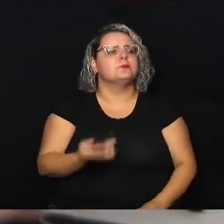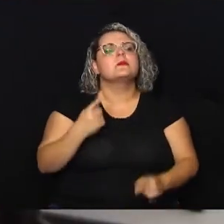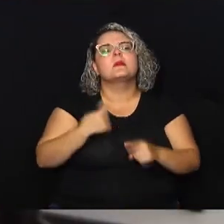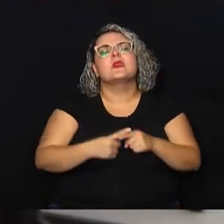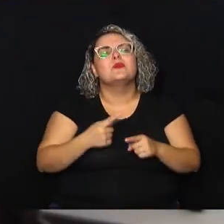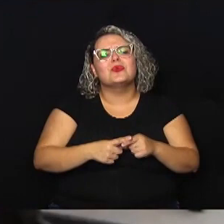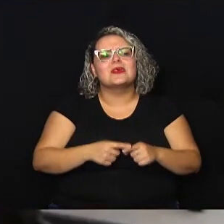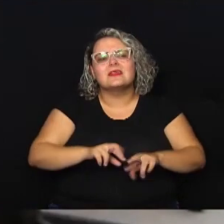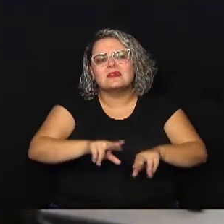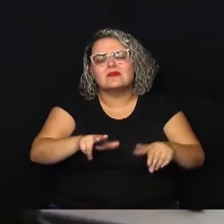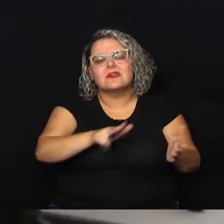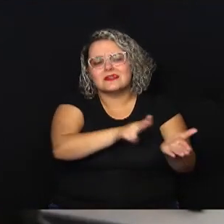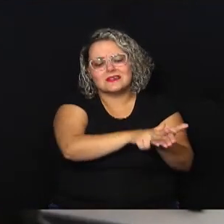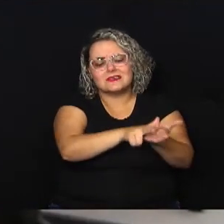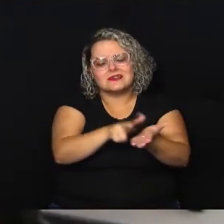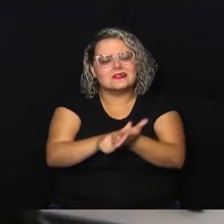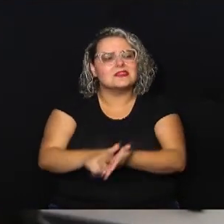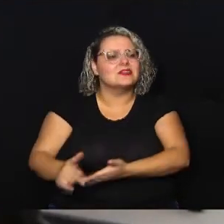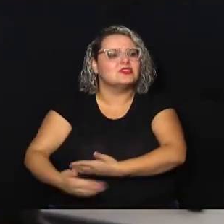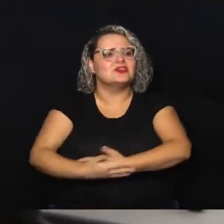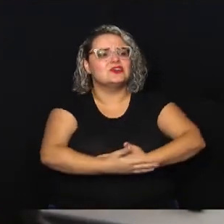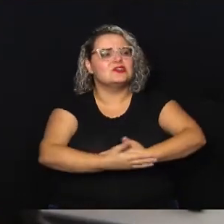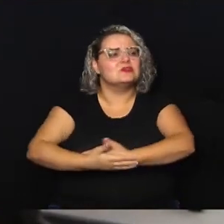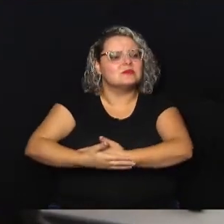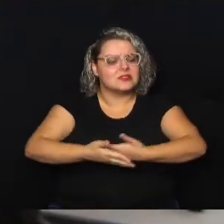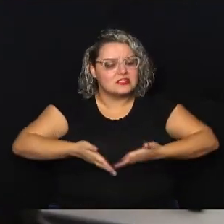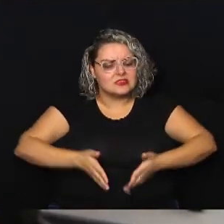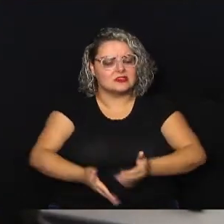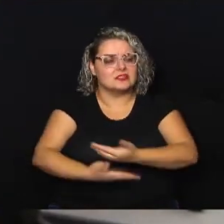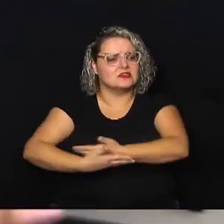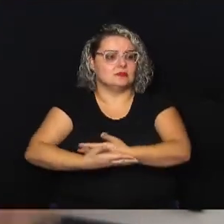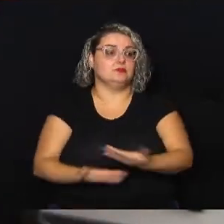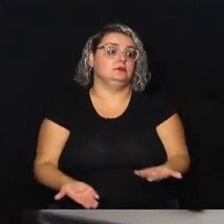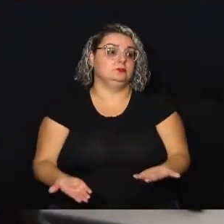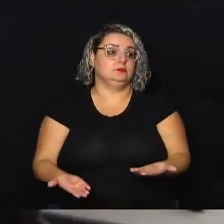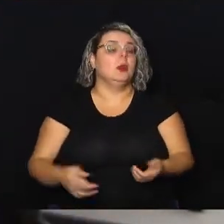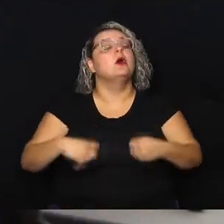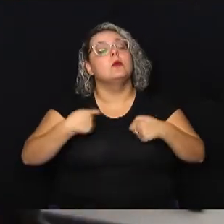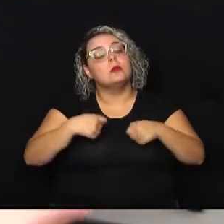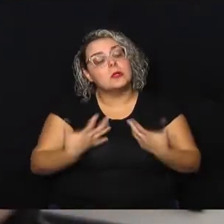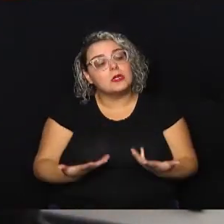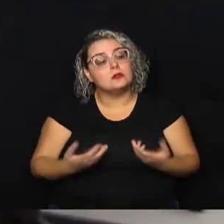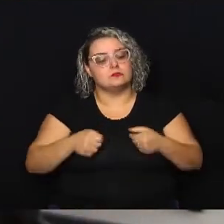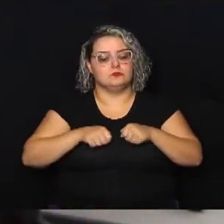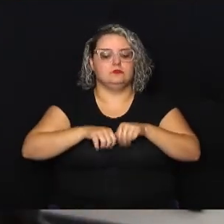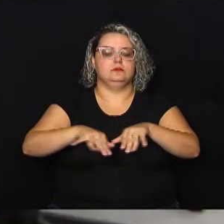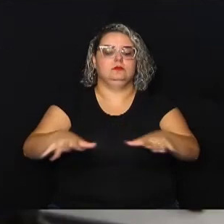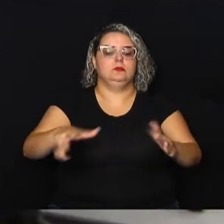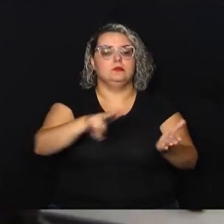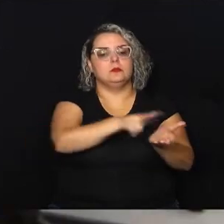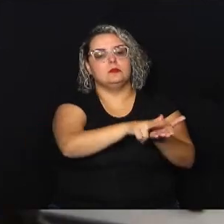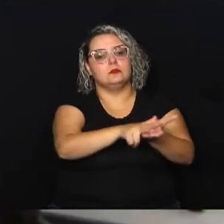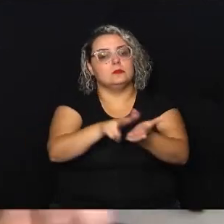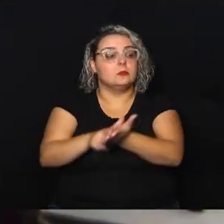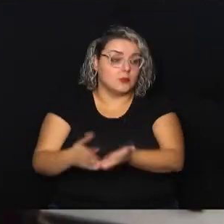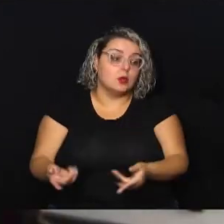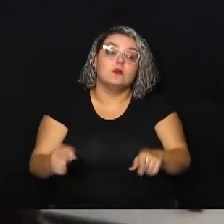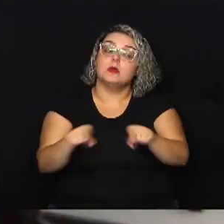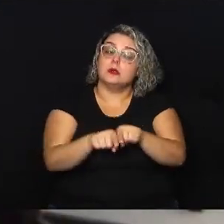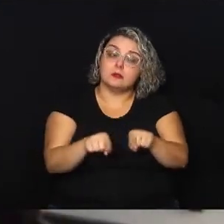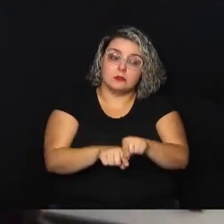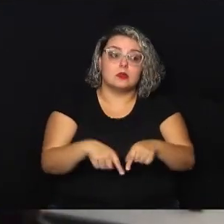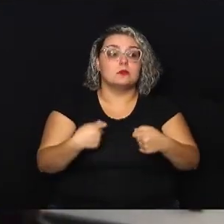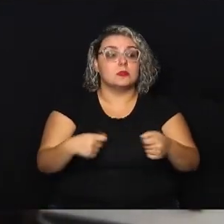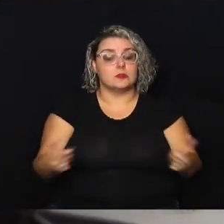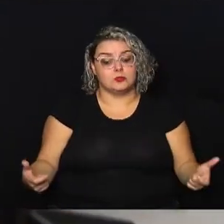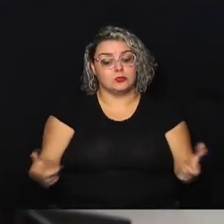tantas internações de bebês recém-nascidos. Então, a gente precisa tanto ampliar os leitos, quanto a gente precisa